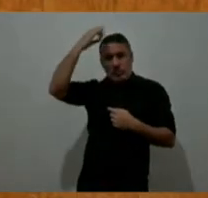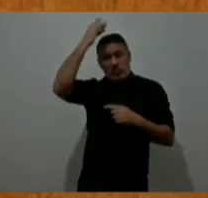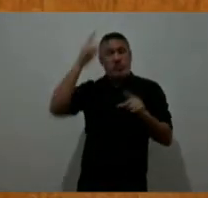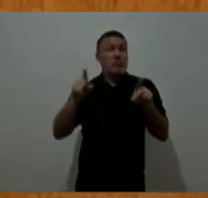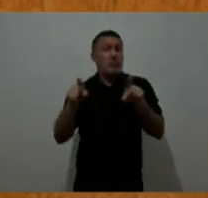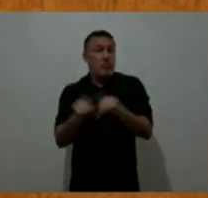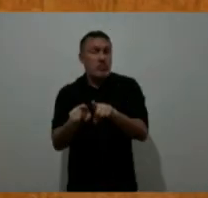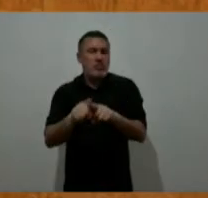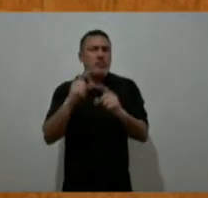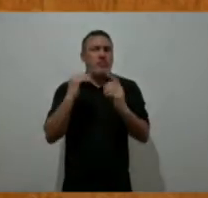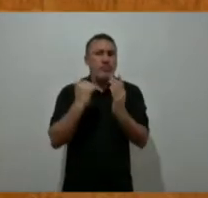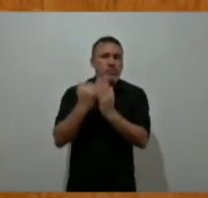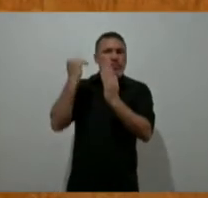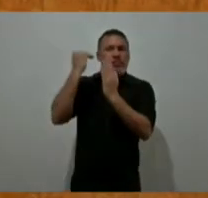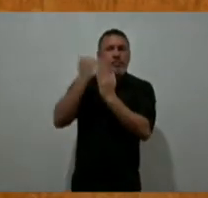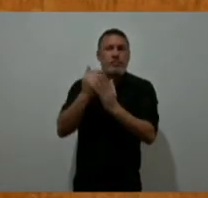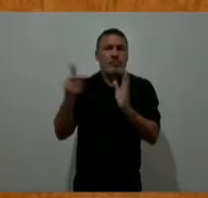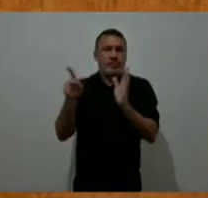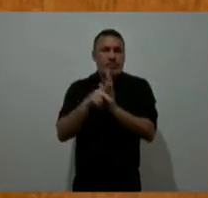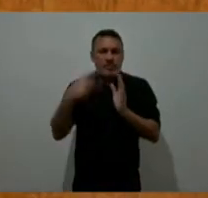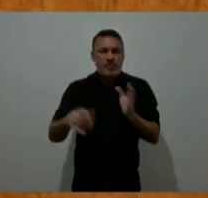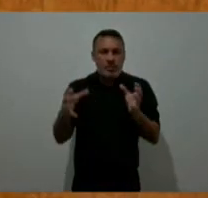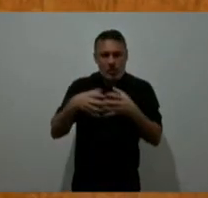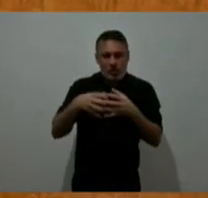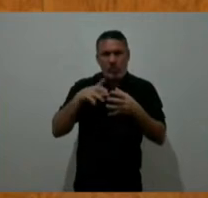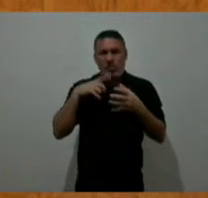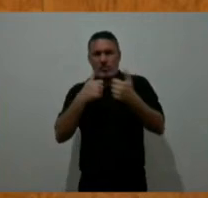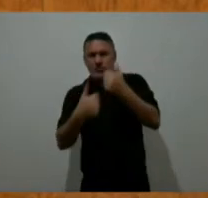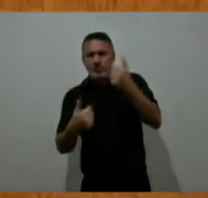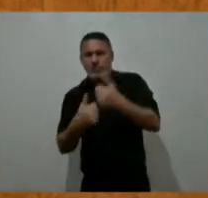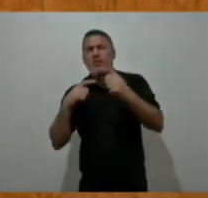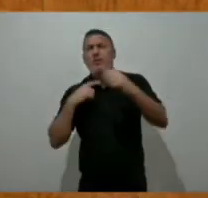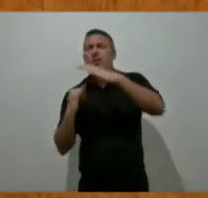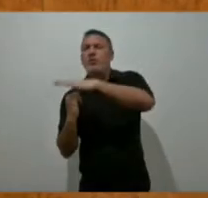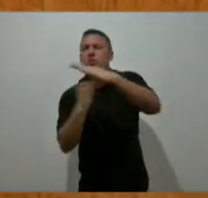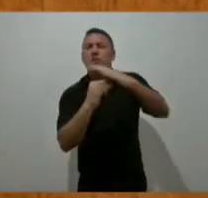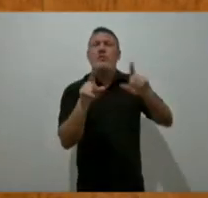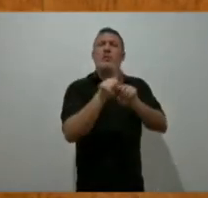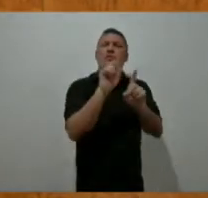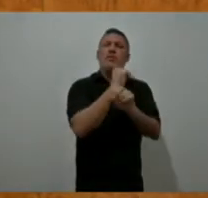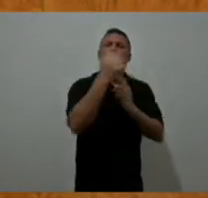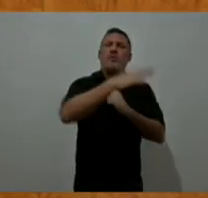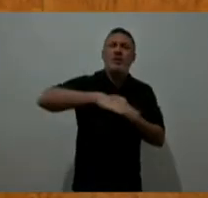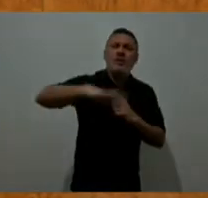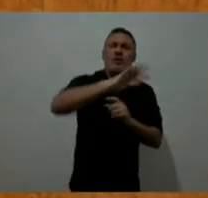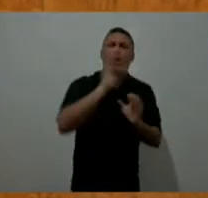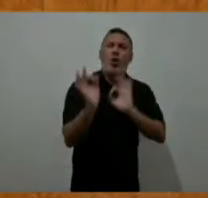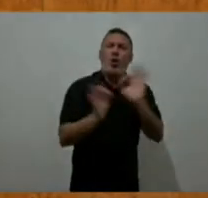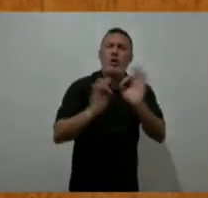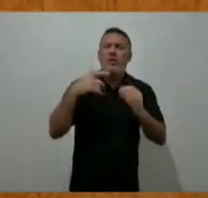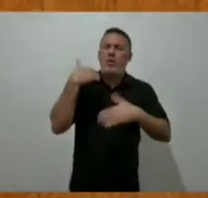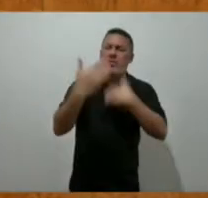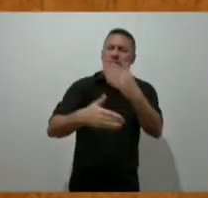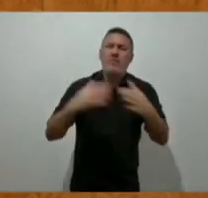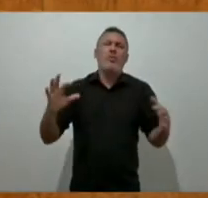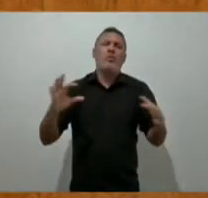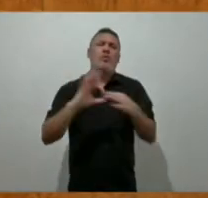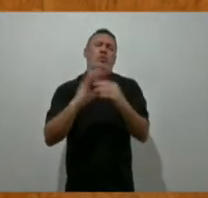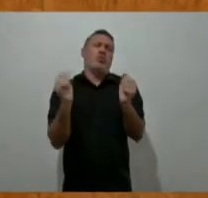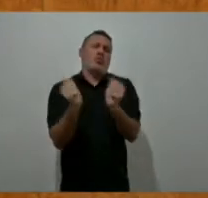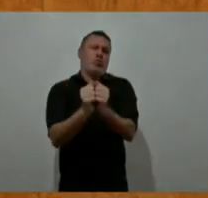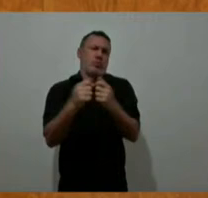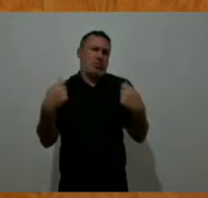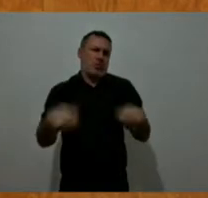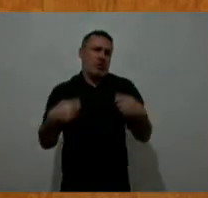credo é que as instituições e as entidades civis organizadas devem trabalhar em conjunto para fortalecer ainda